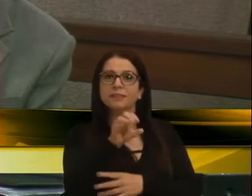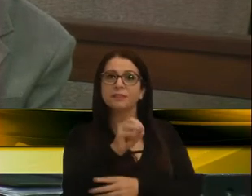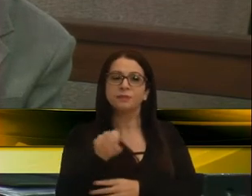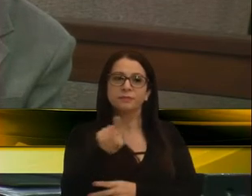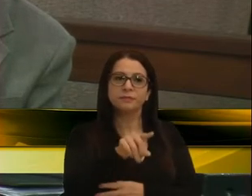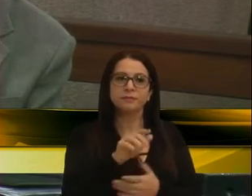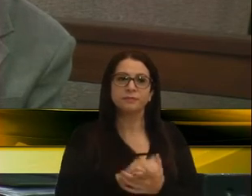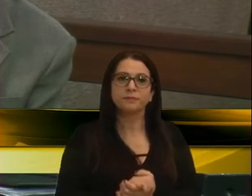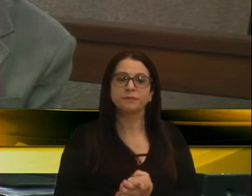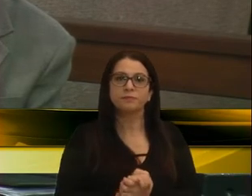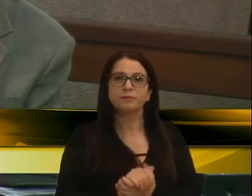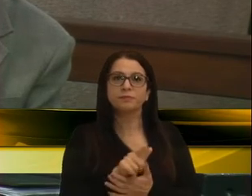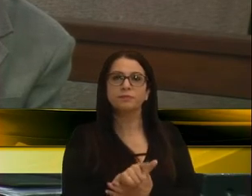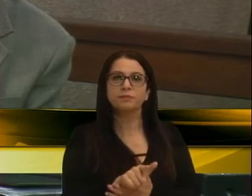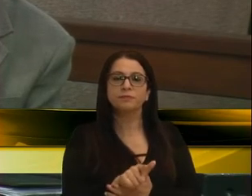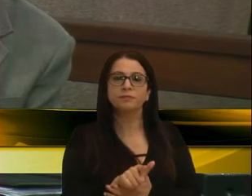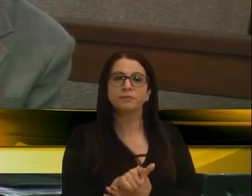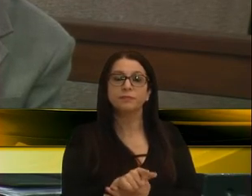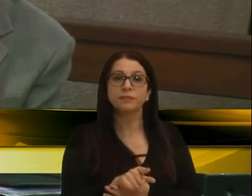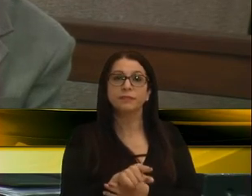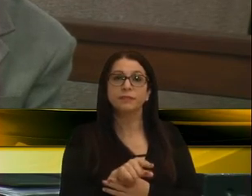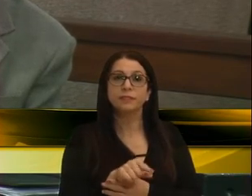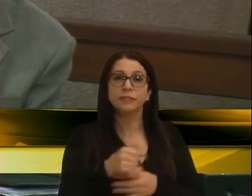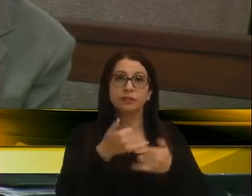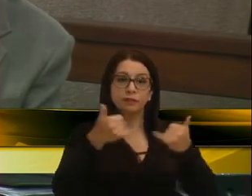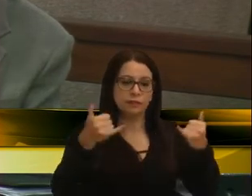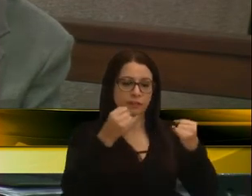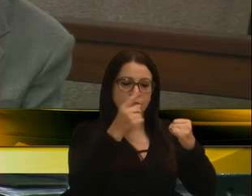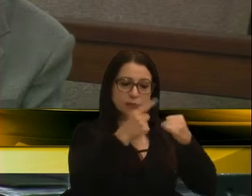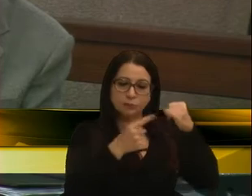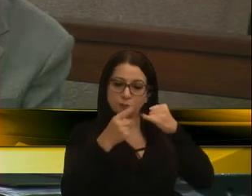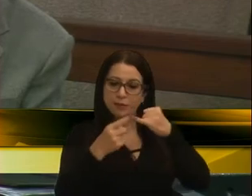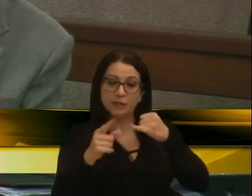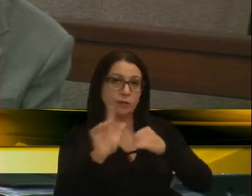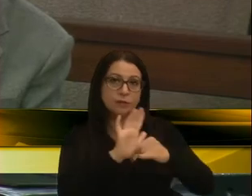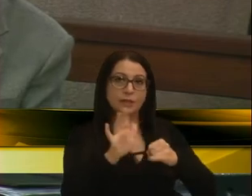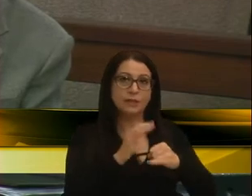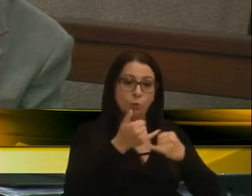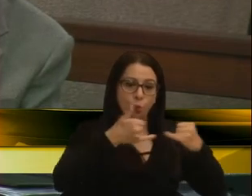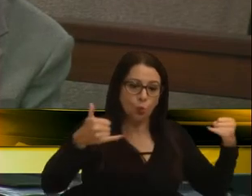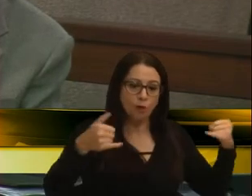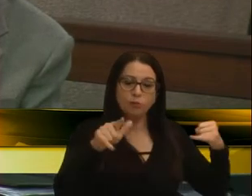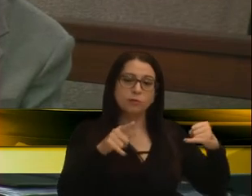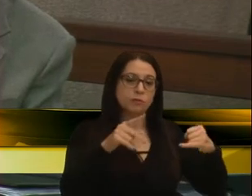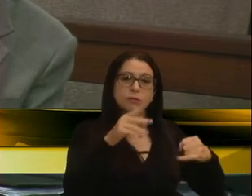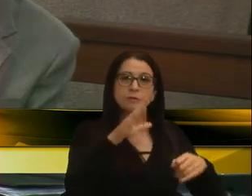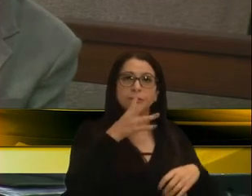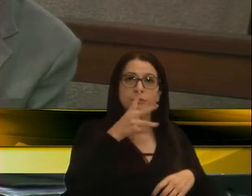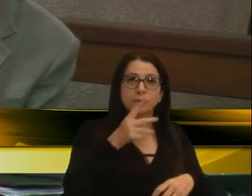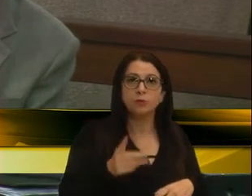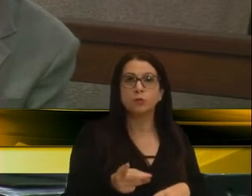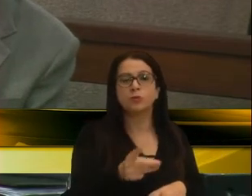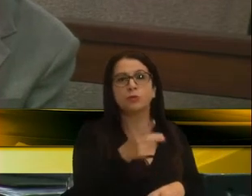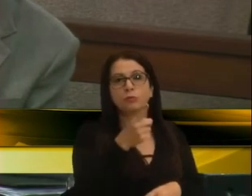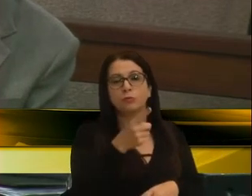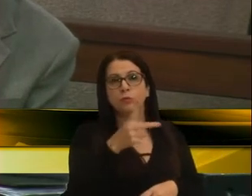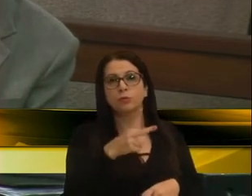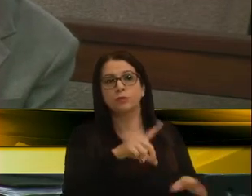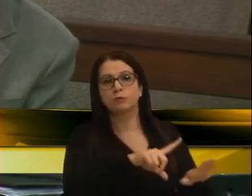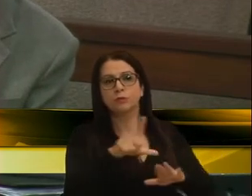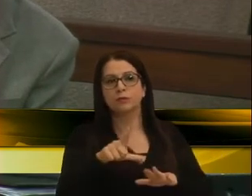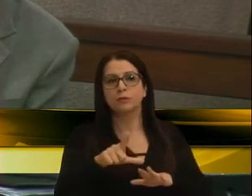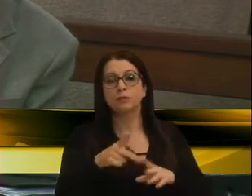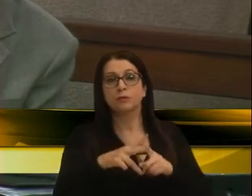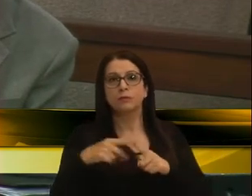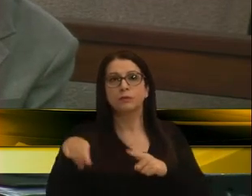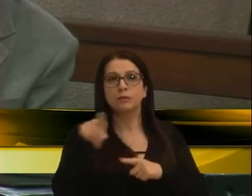exigir arame liso, não aceita o arame farpado. O arame liso não dura uma semana, 2 semanas. Se conseguem roubar o fio aqui